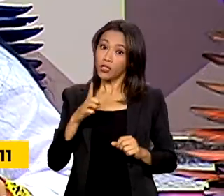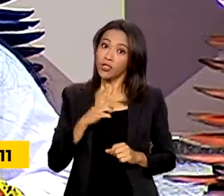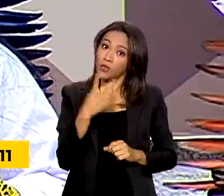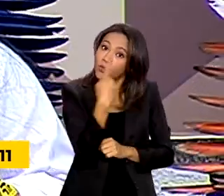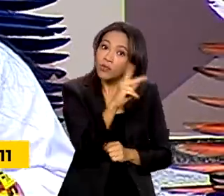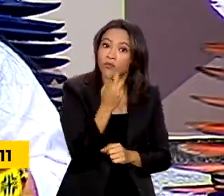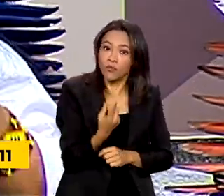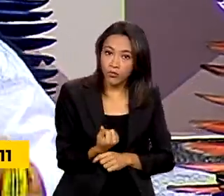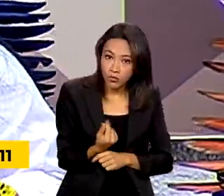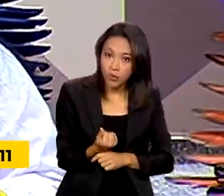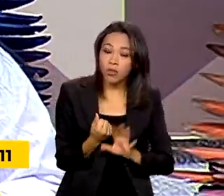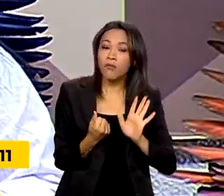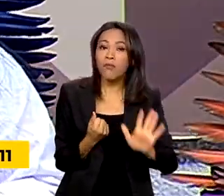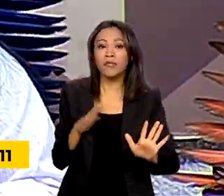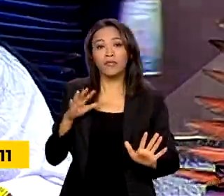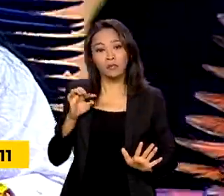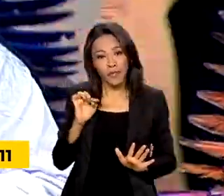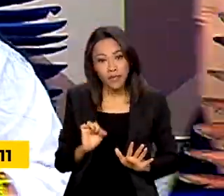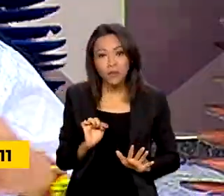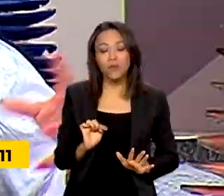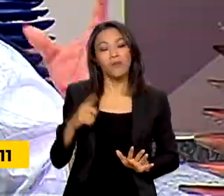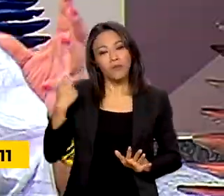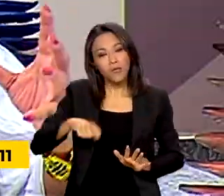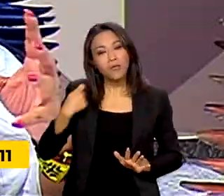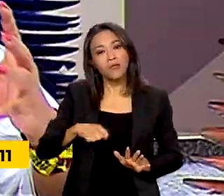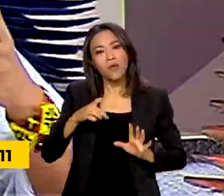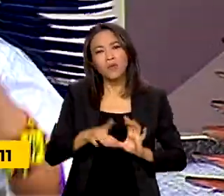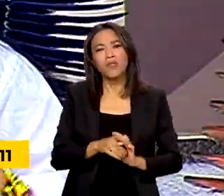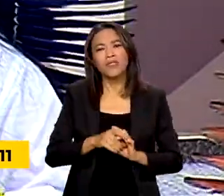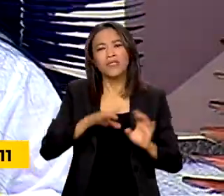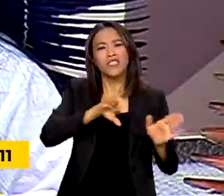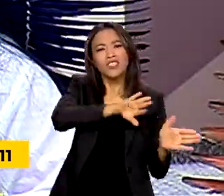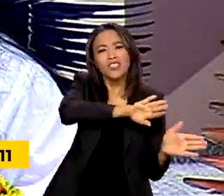gerar renda. Mas para isso nós precisamos ter o território livre desses invasores.